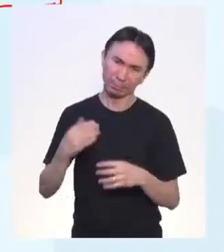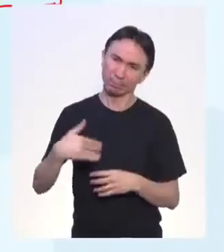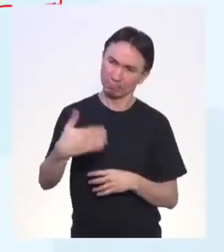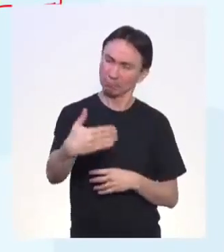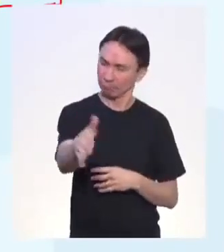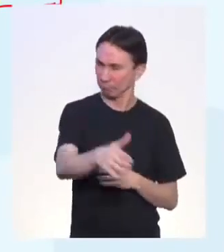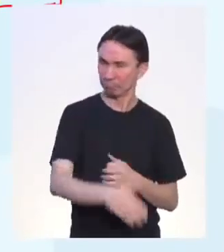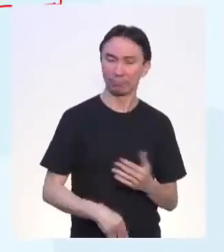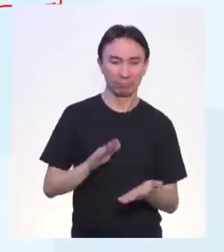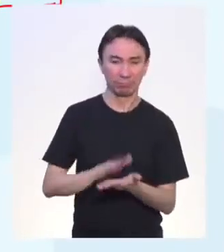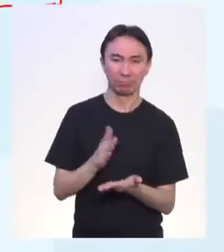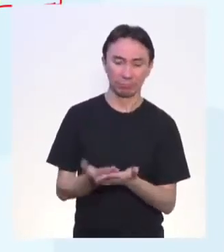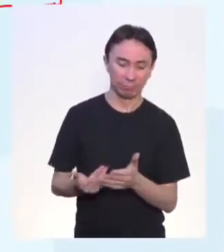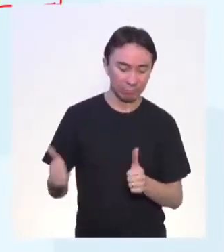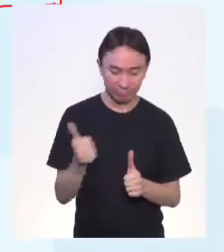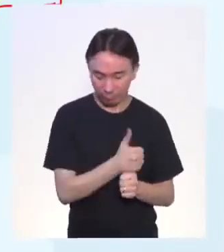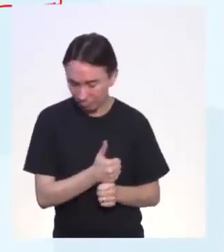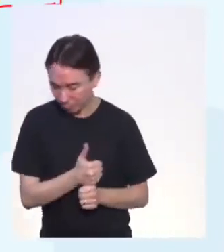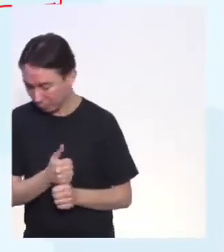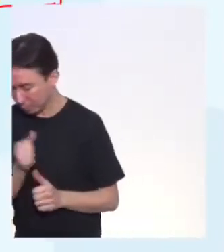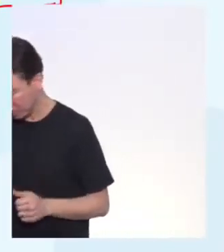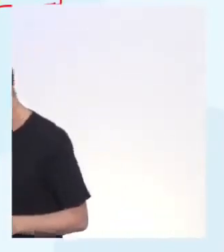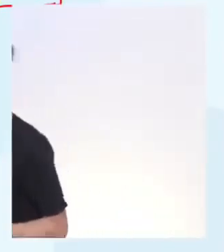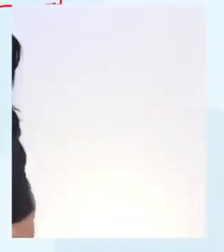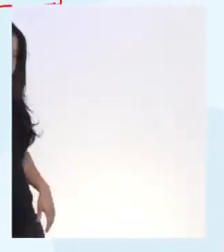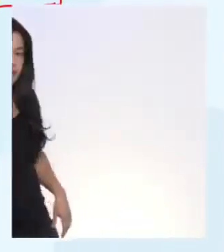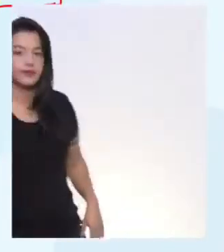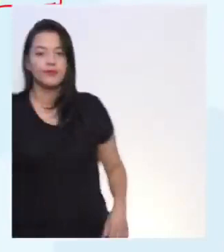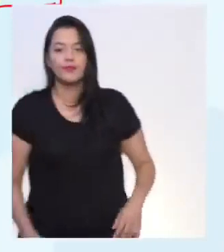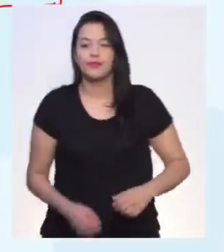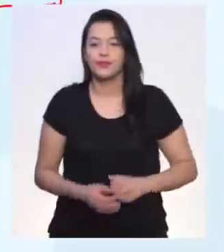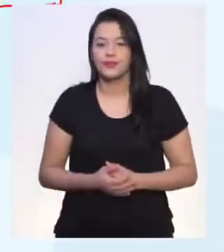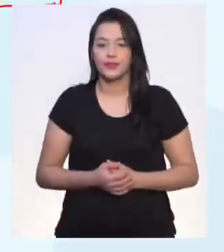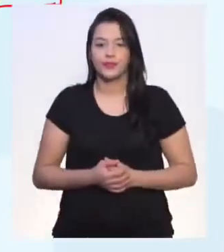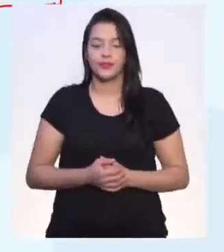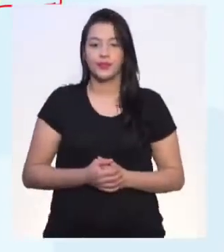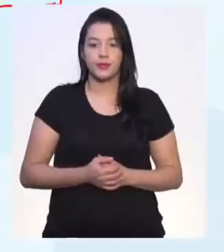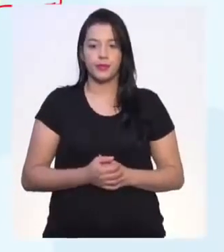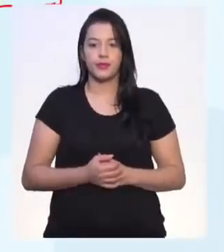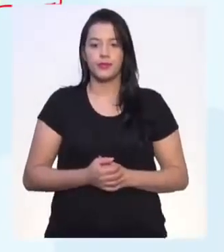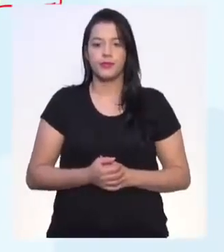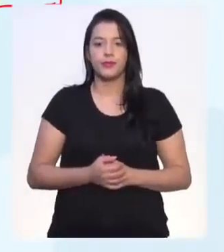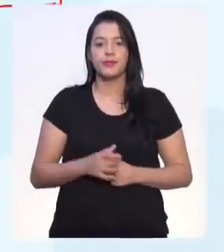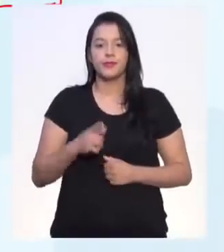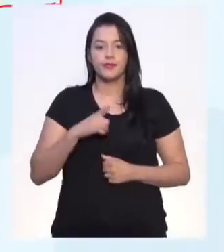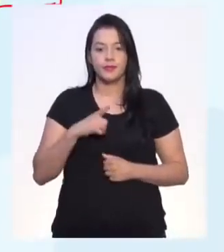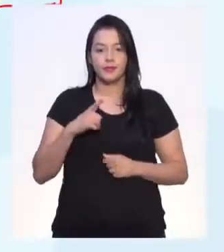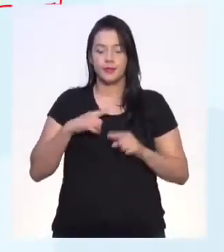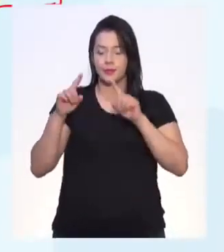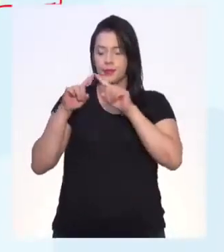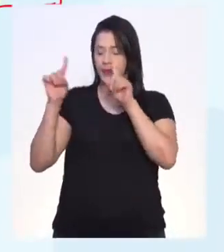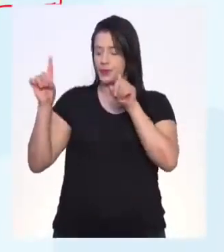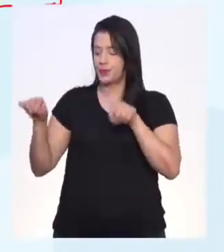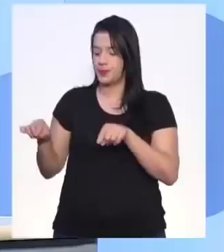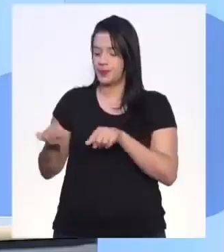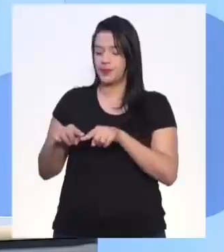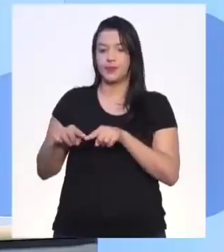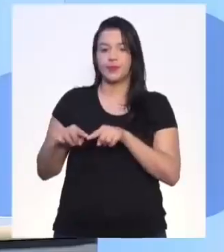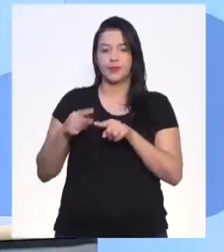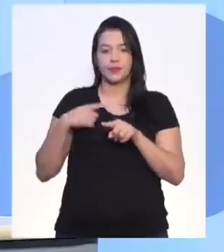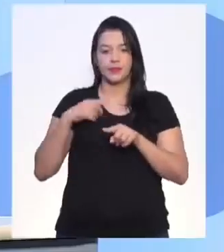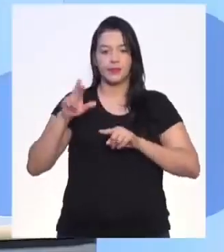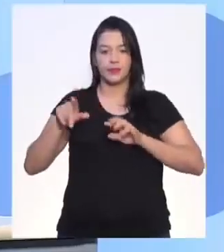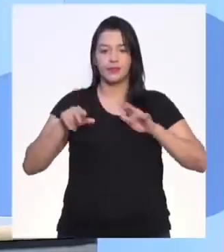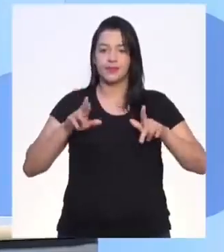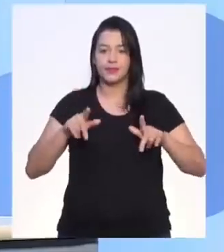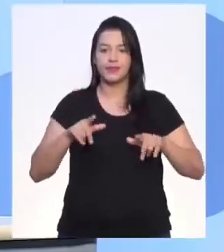pode fazer com 3, né, o 4, o 5, são tamanhos de quadrados perfeitos. Legal, né? Bem coerente essa observação. A professora